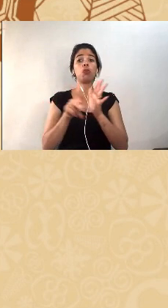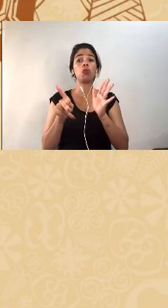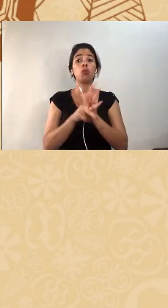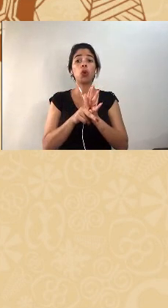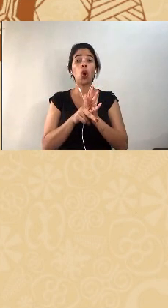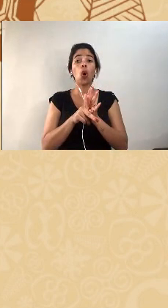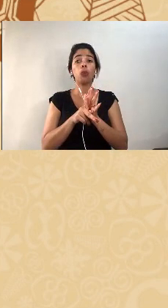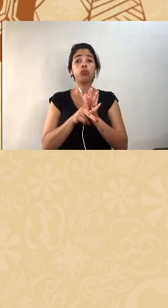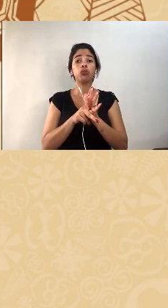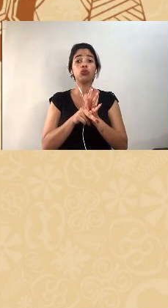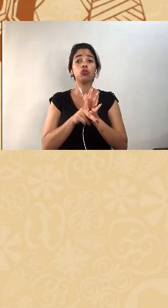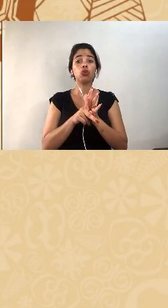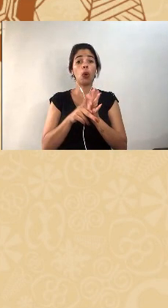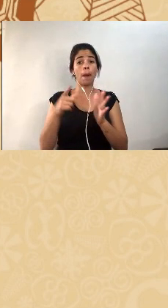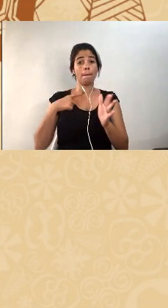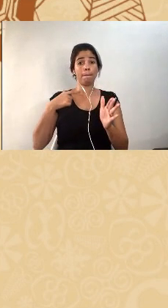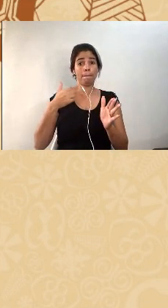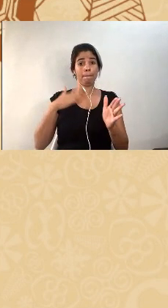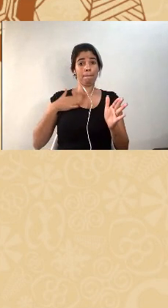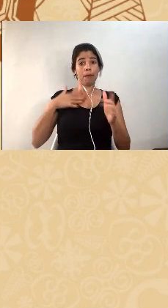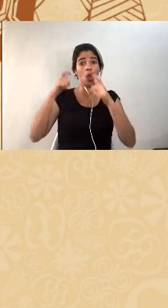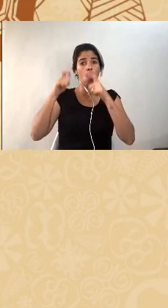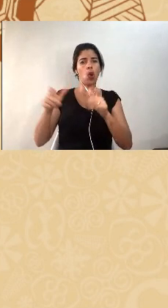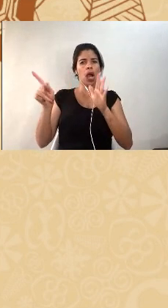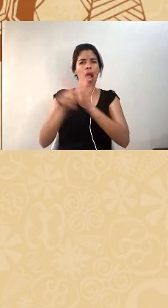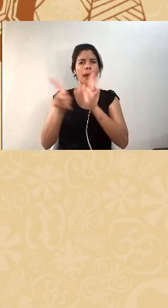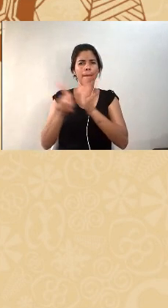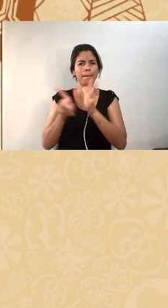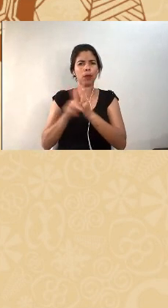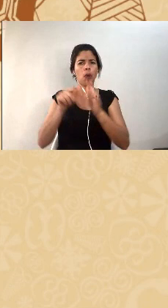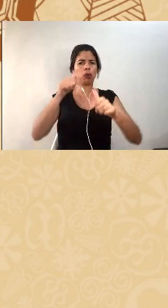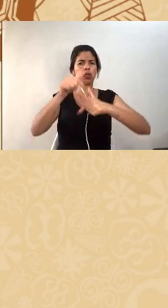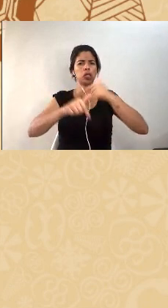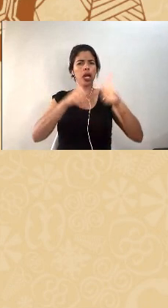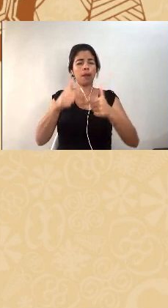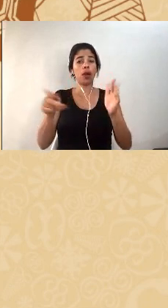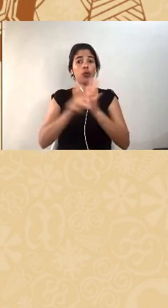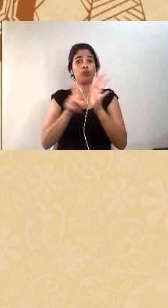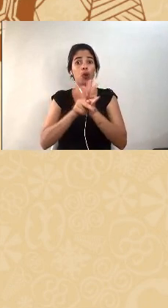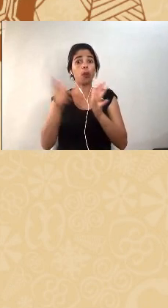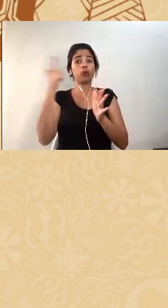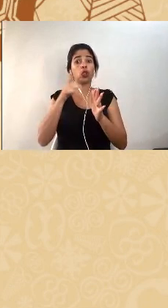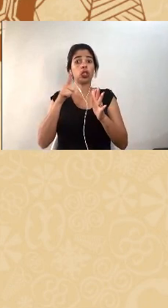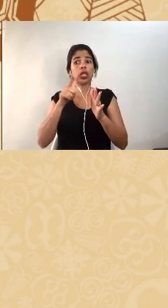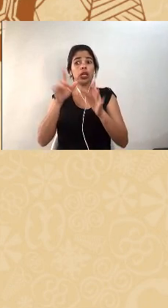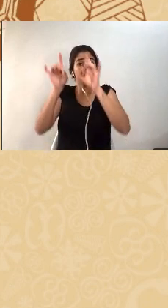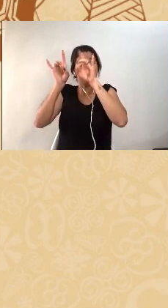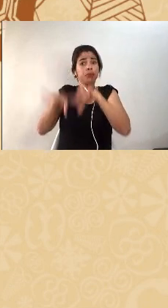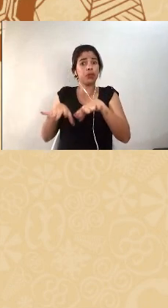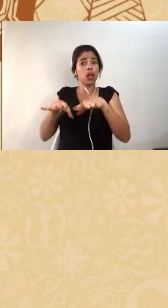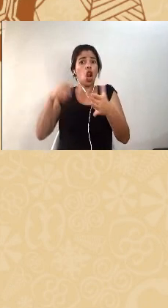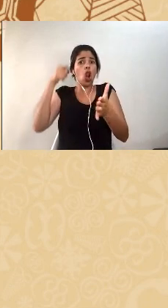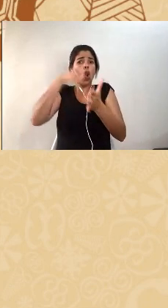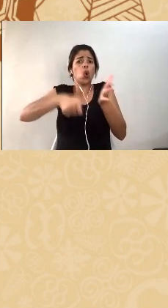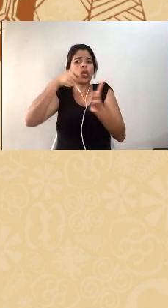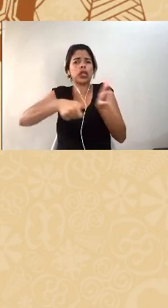O meu lugar de privilégio no emprego para enfrentar o racismo? Ou para oportunizar